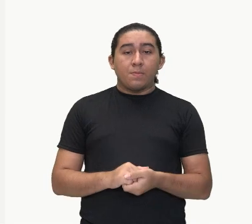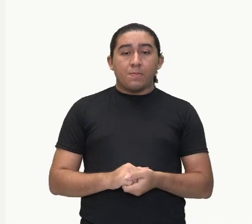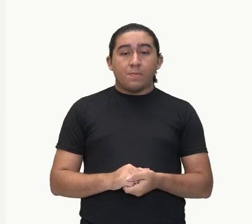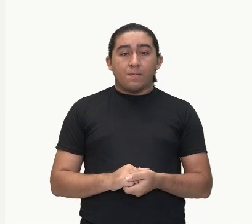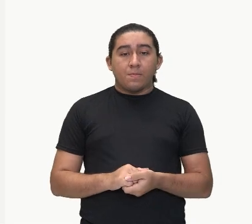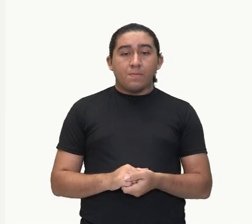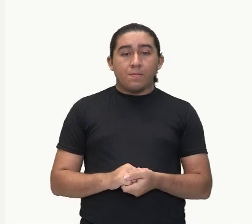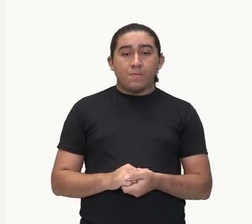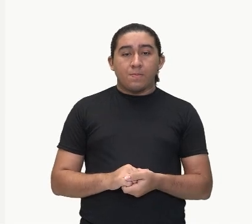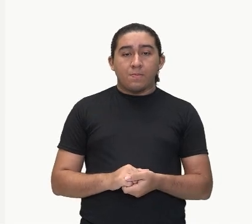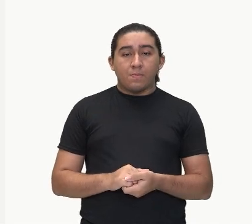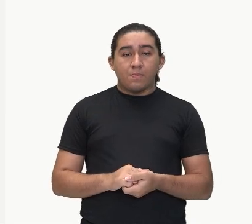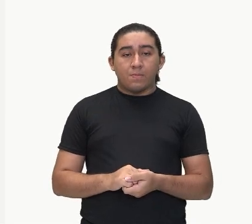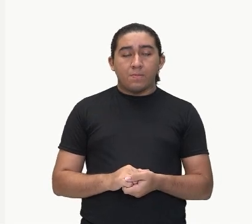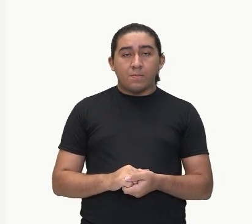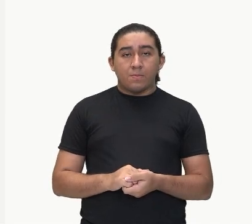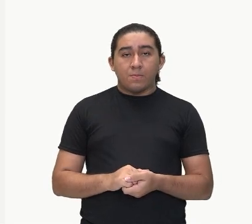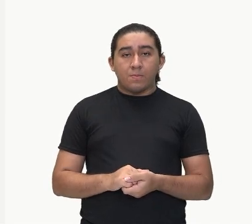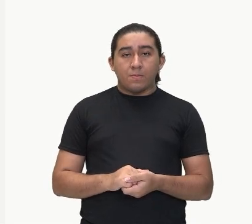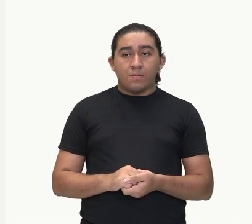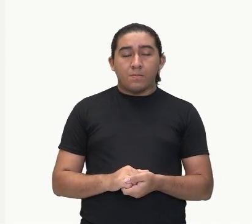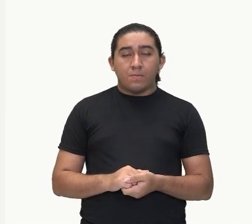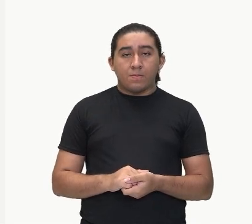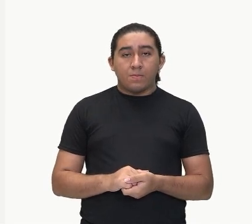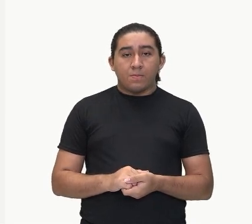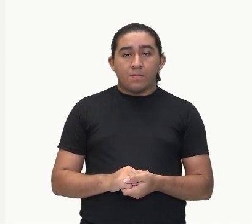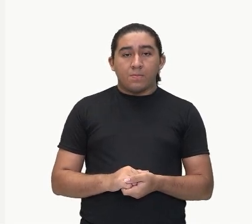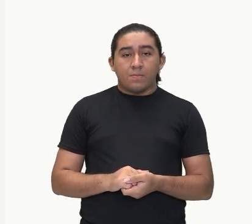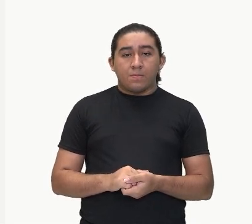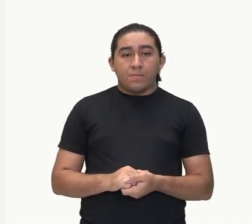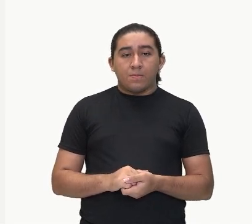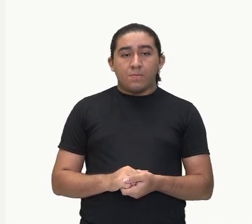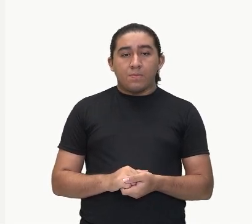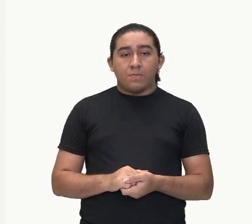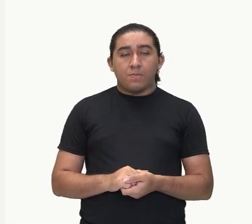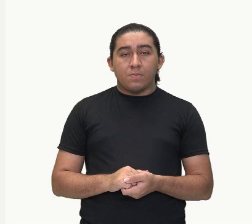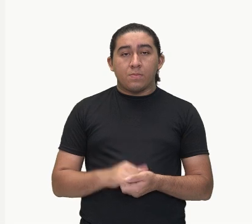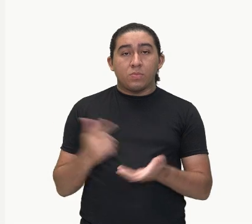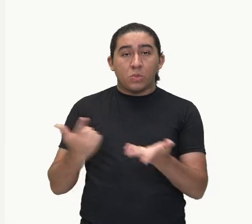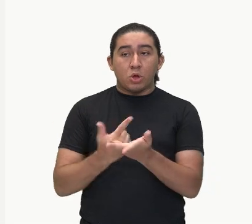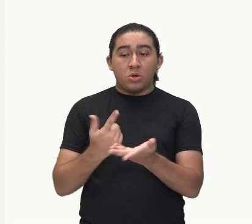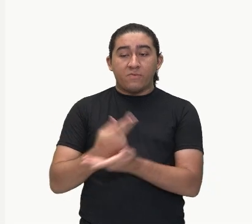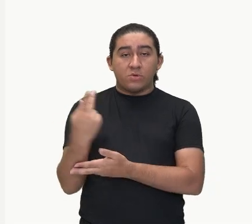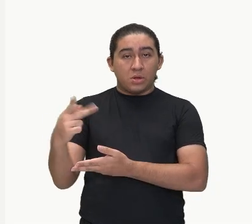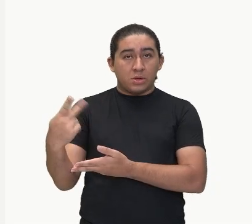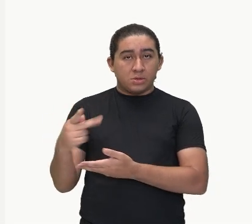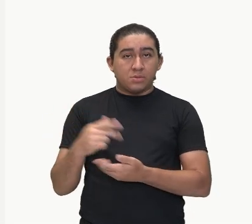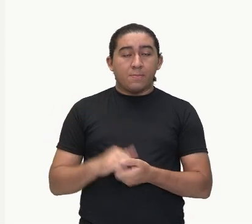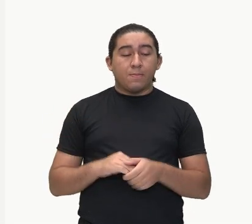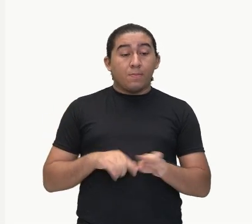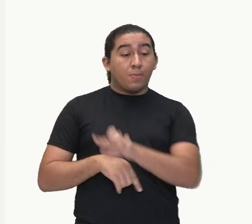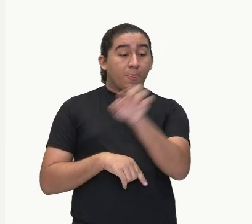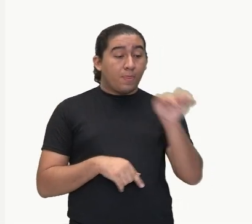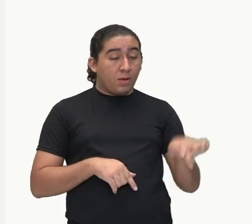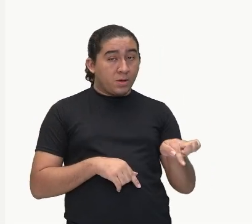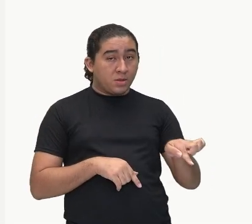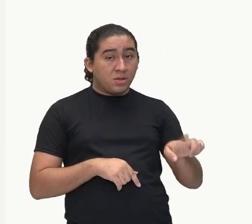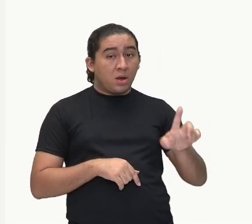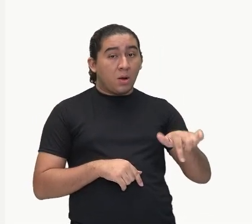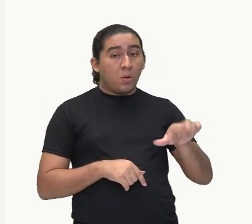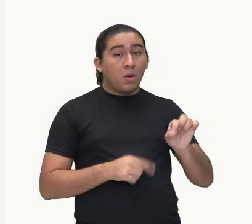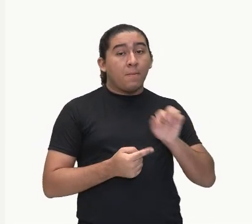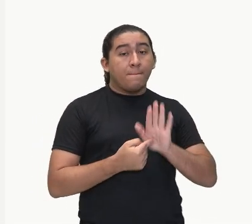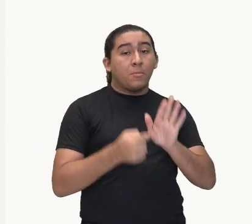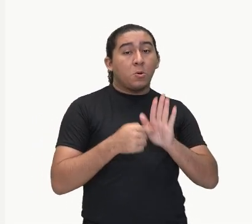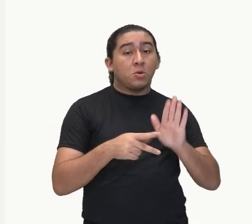isso nos seus romances, né, nos seus trabalhos, nas suas obras. No naturalismo, retrata